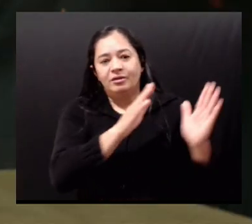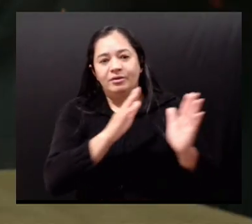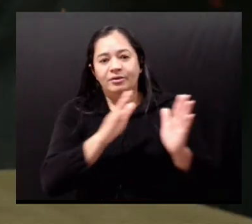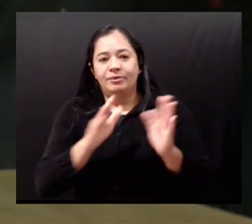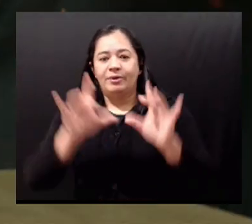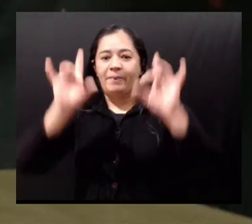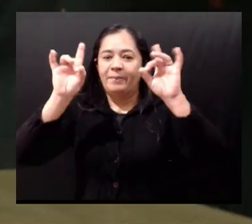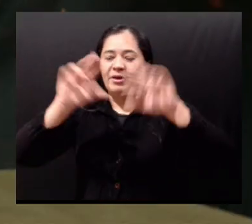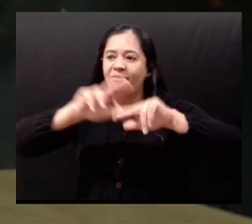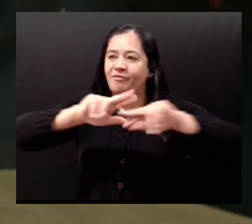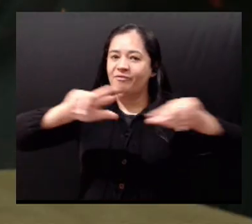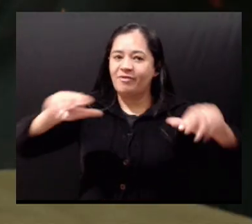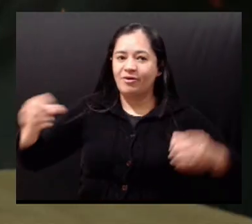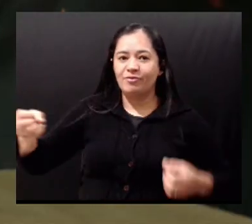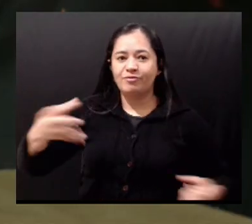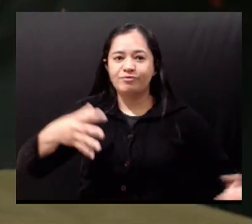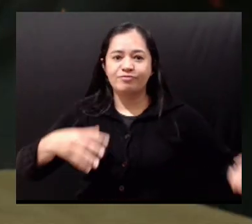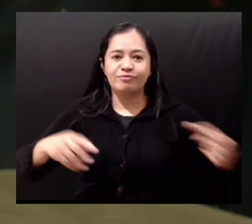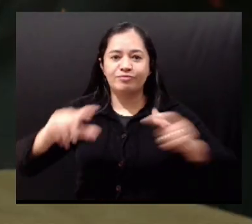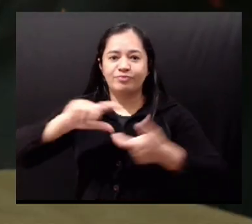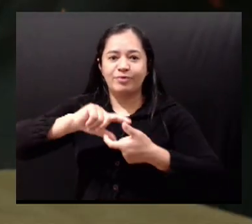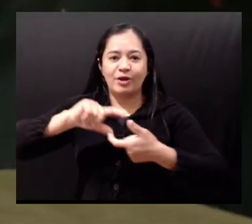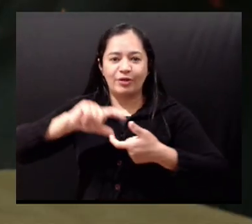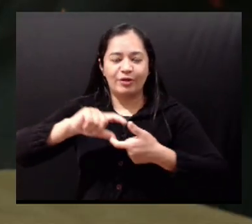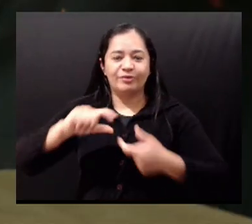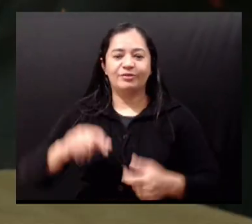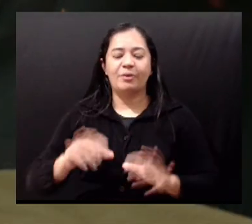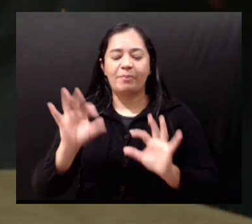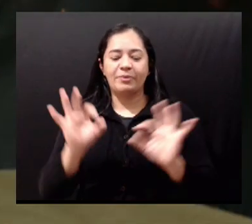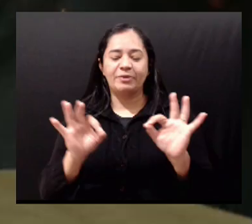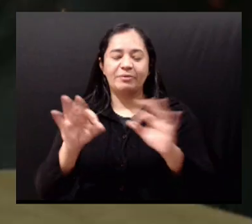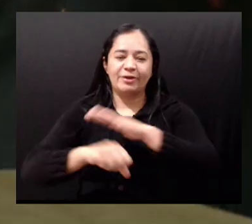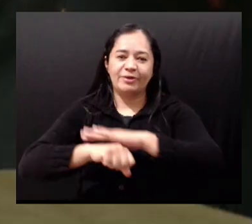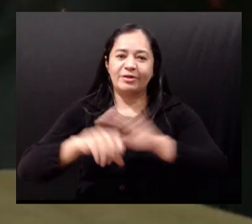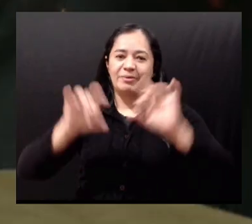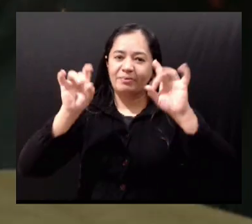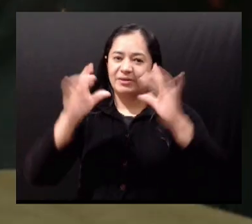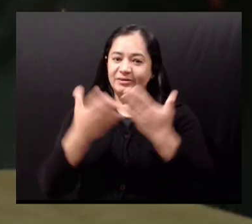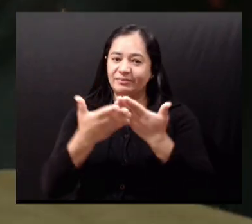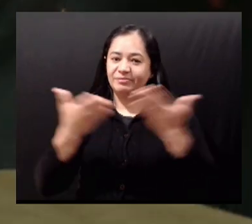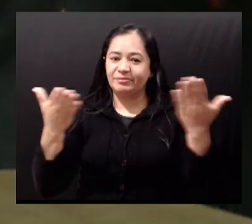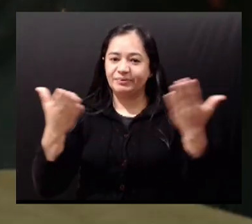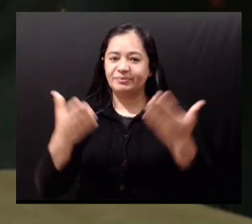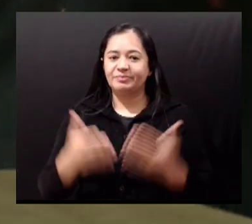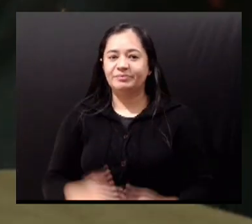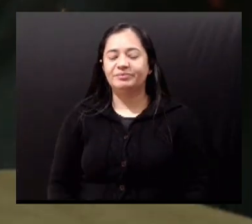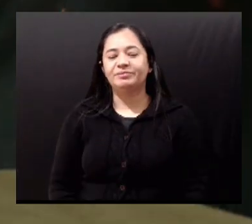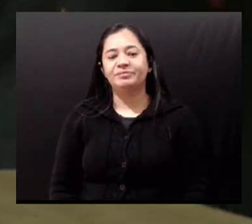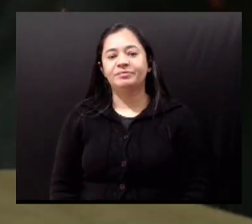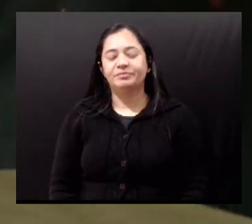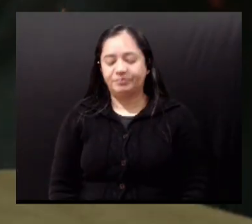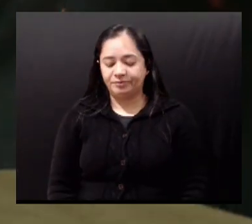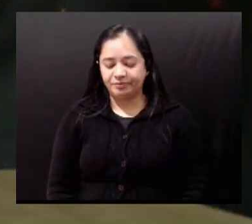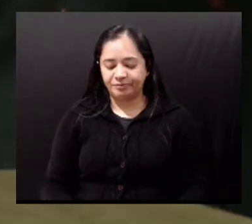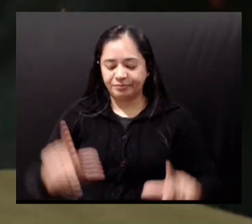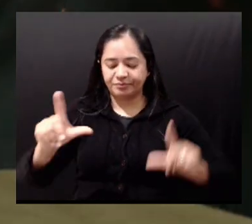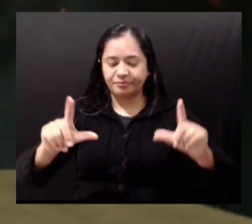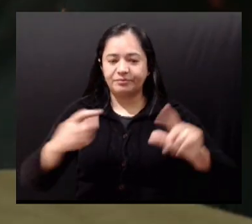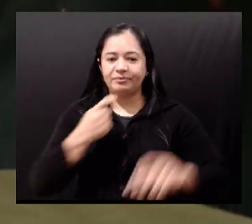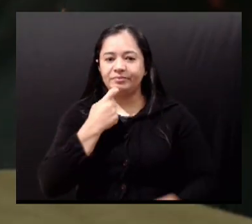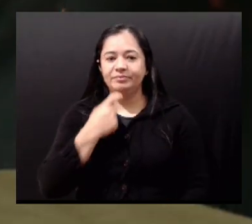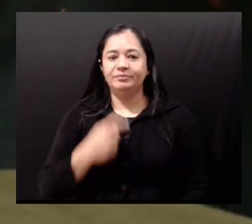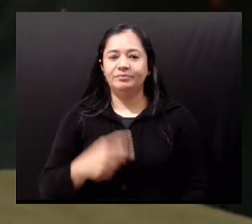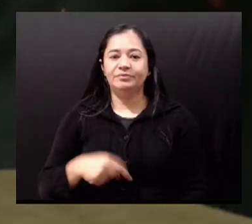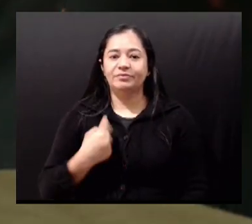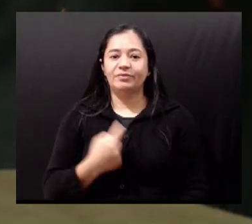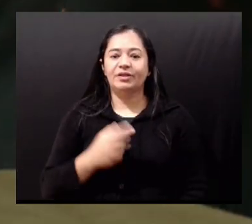de quadros e programas preparados com muito carinho, especialmente para você, telespectador da TV Câmara Campinas. E a gente já vai